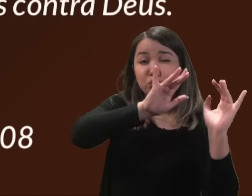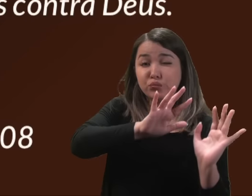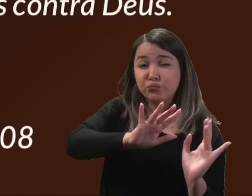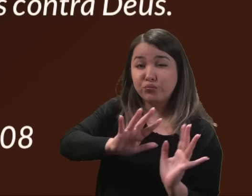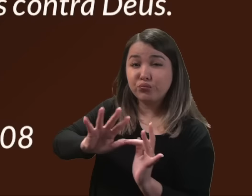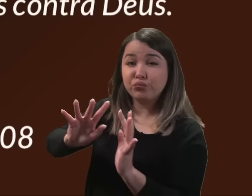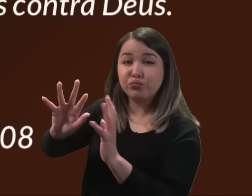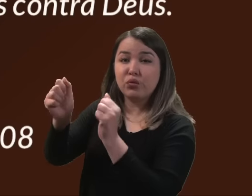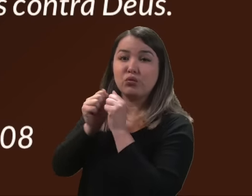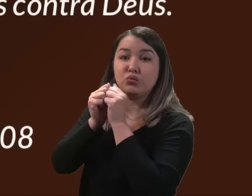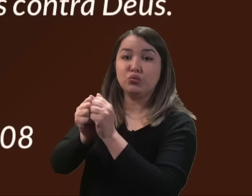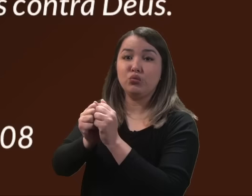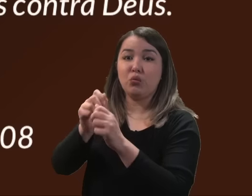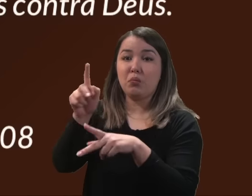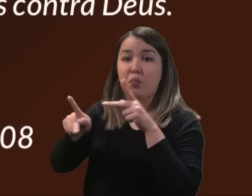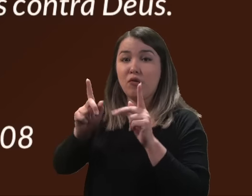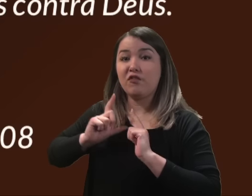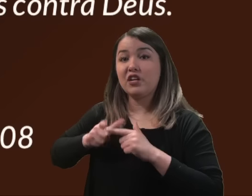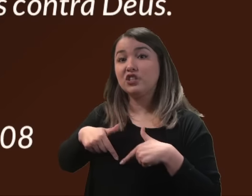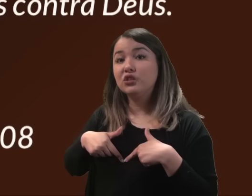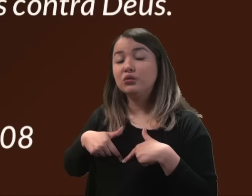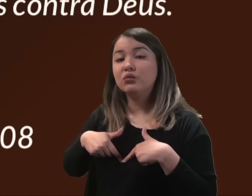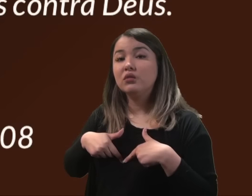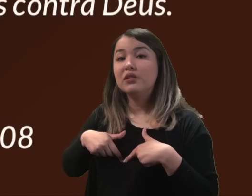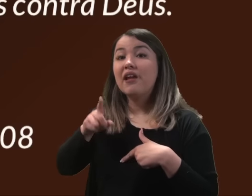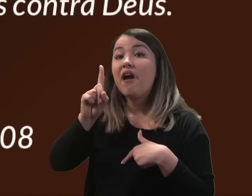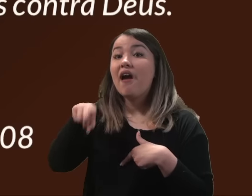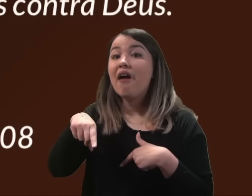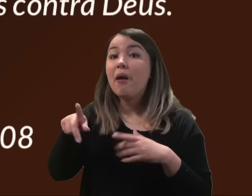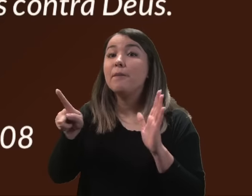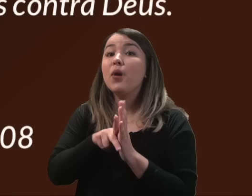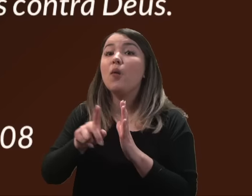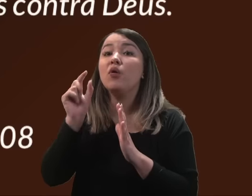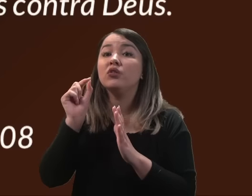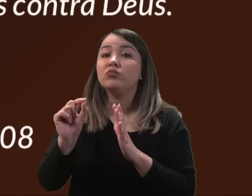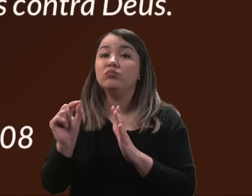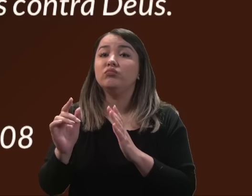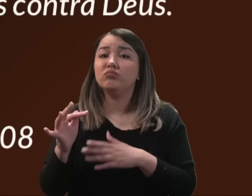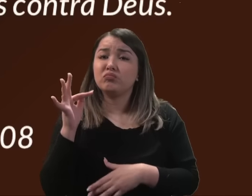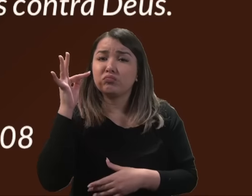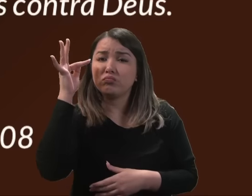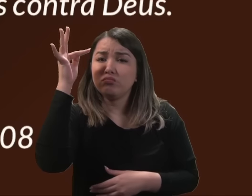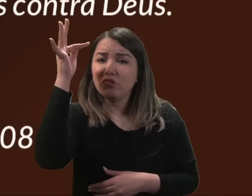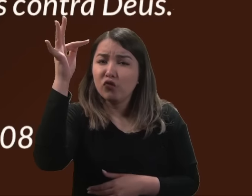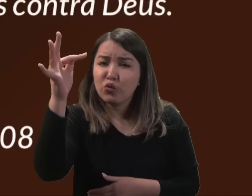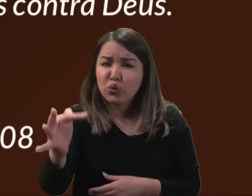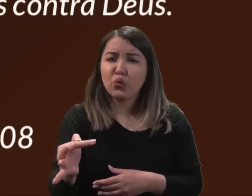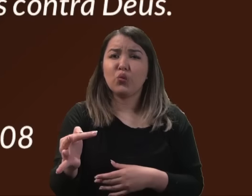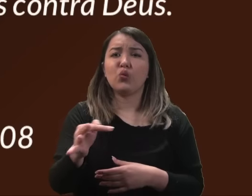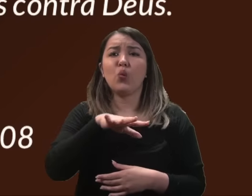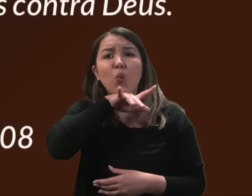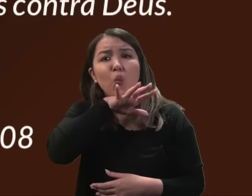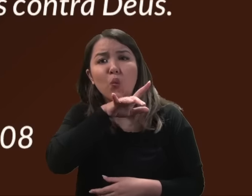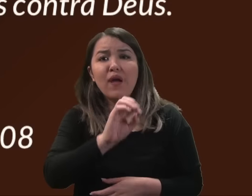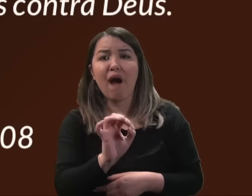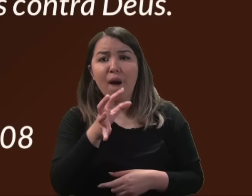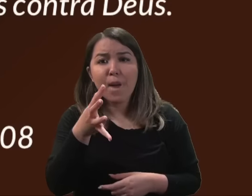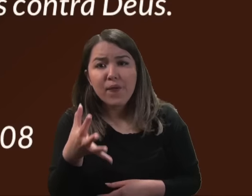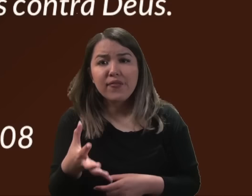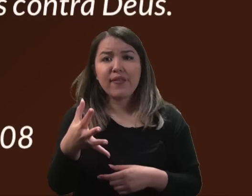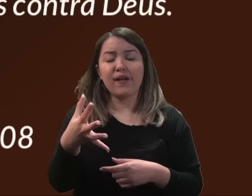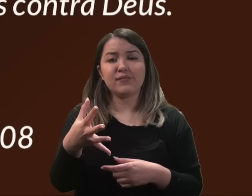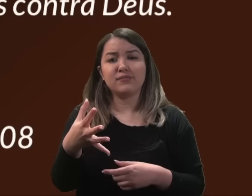com Israel do Egito foram uma fonte de contínuas tentações e provas eles